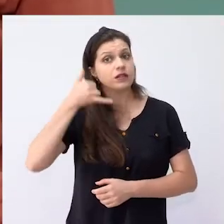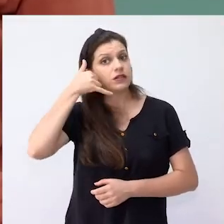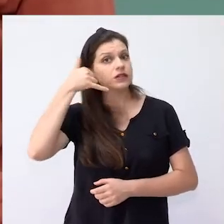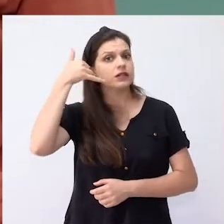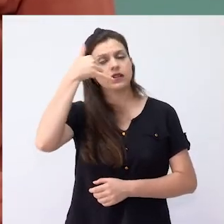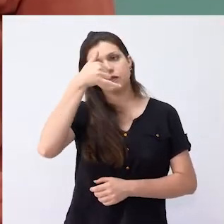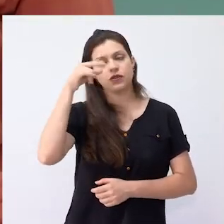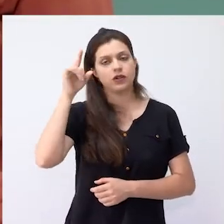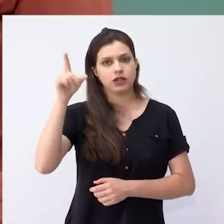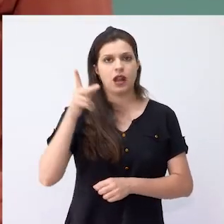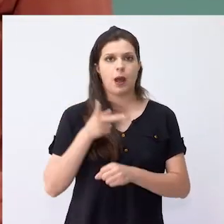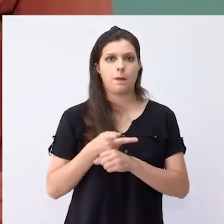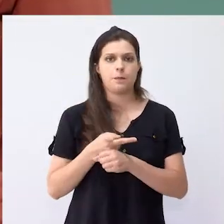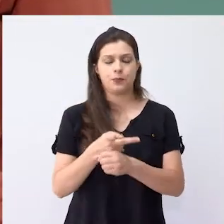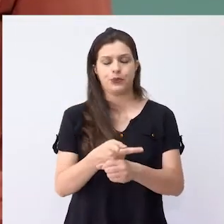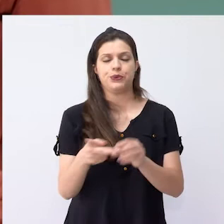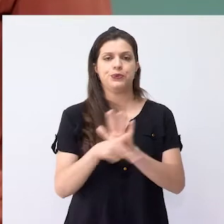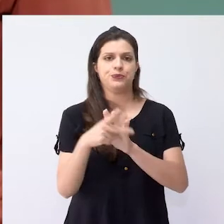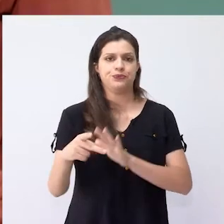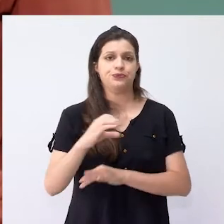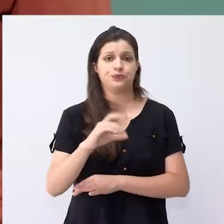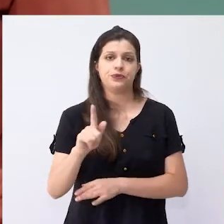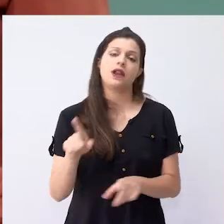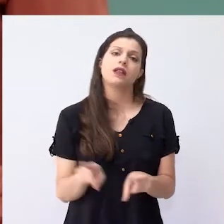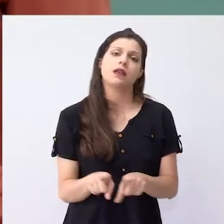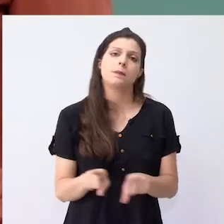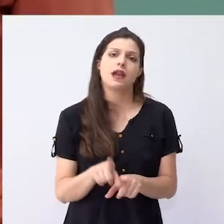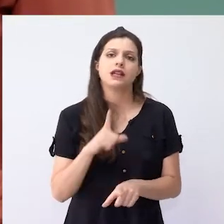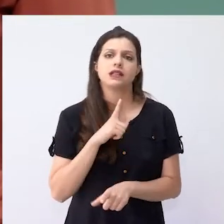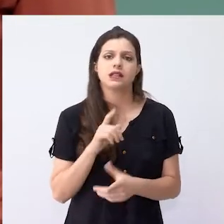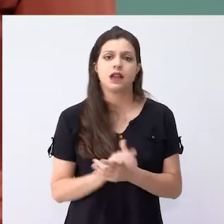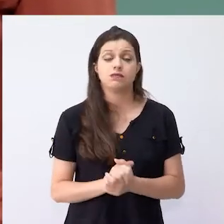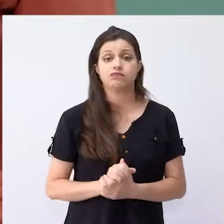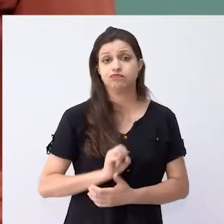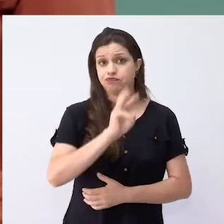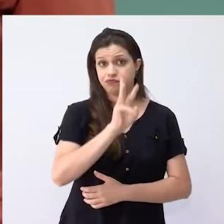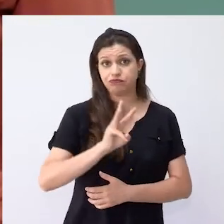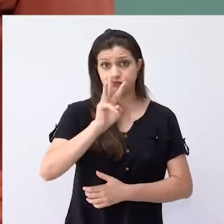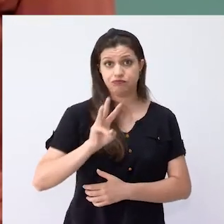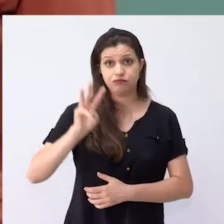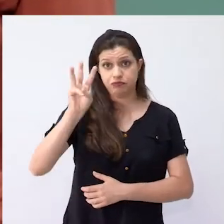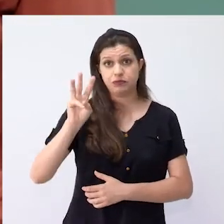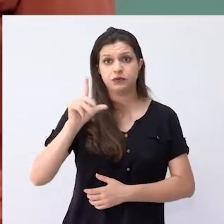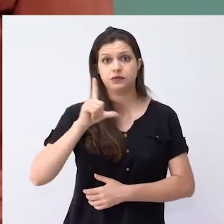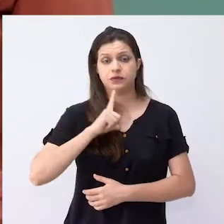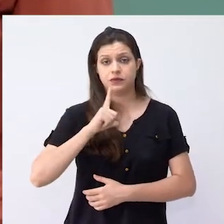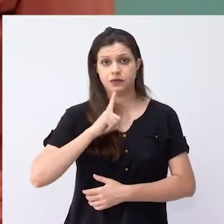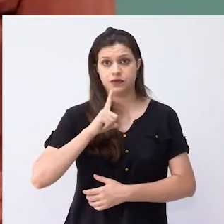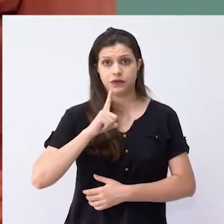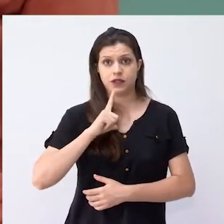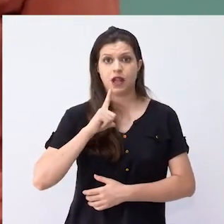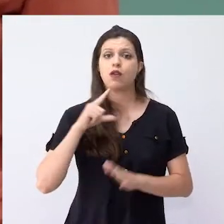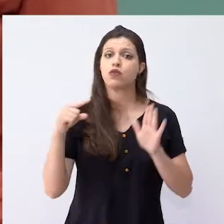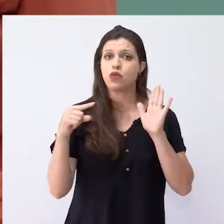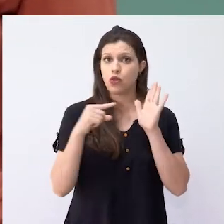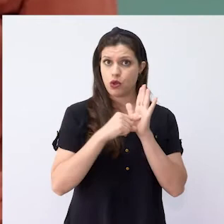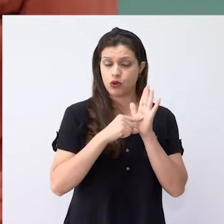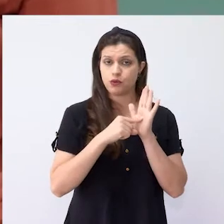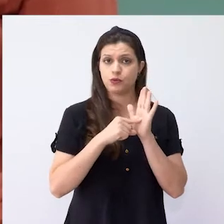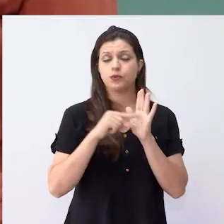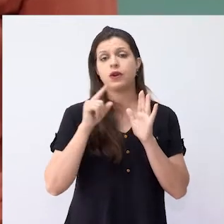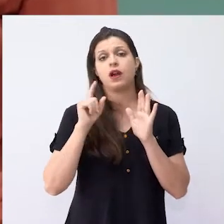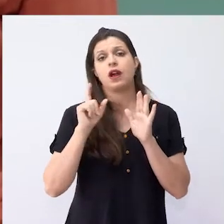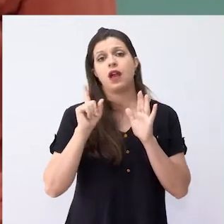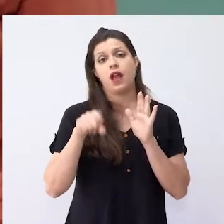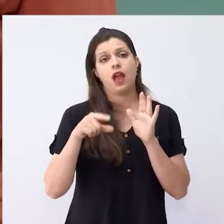33583000, esse é o telefone da sede da Procuradoria de Campo Grande. Temos também o nosso site, que tem um banner para